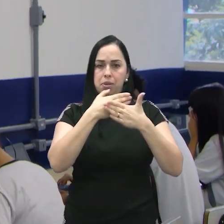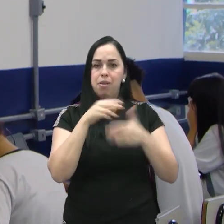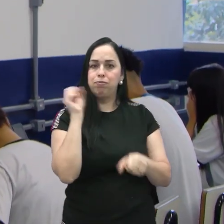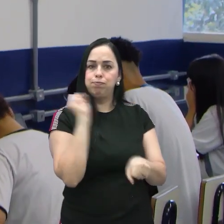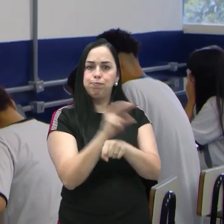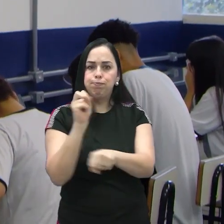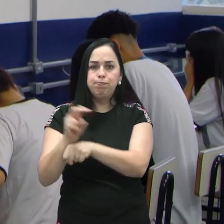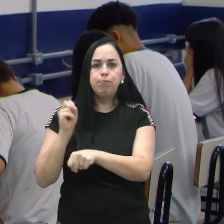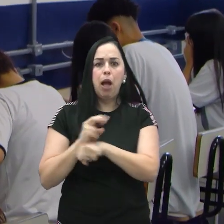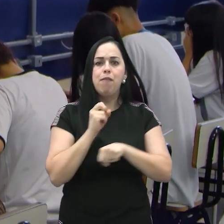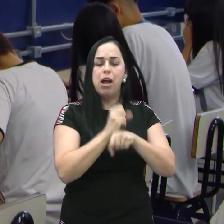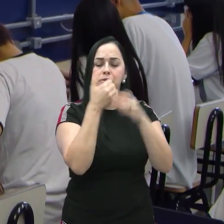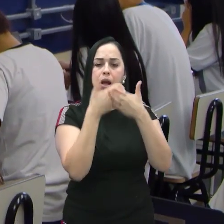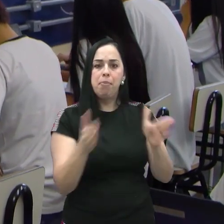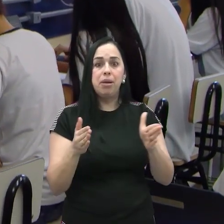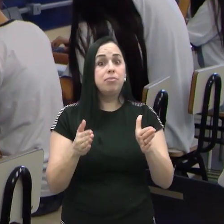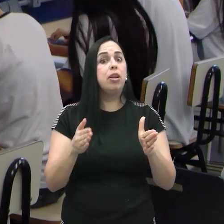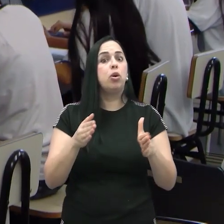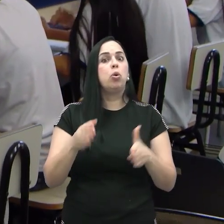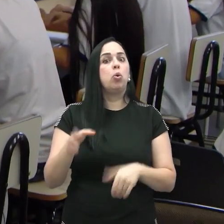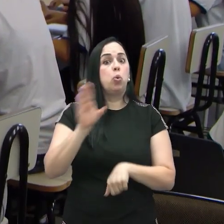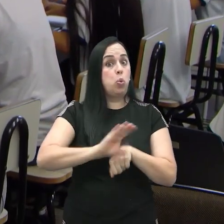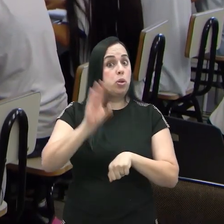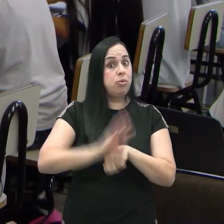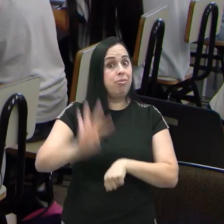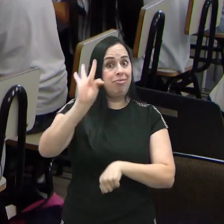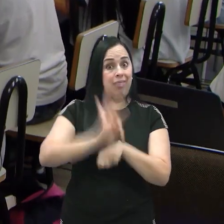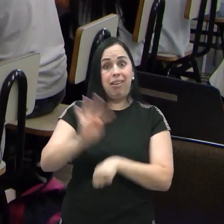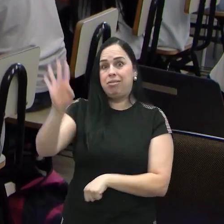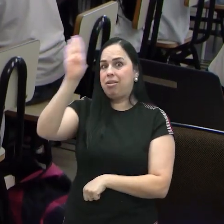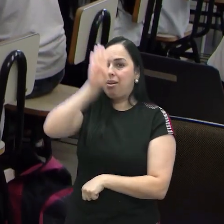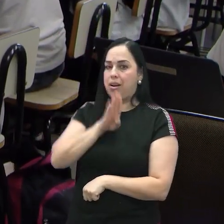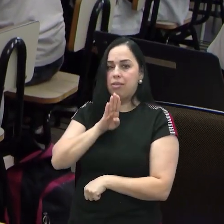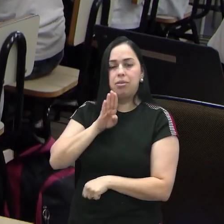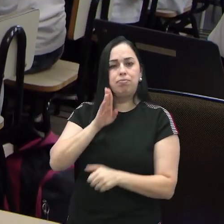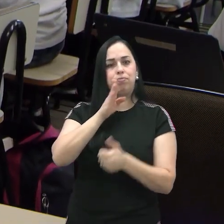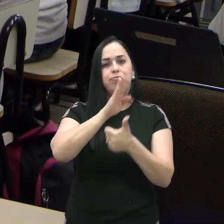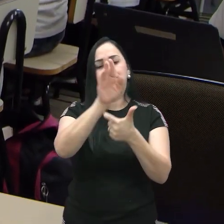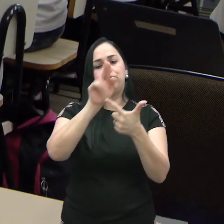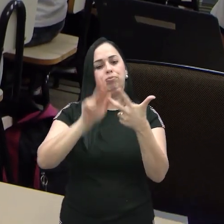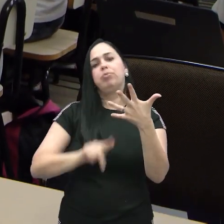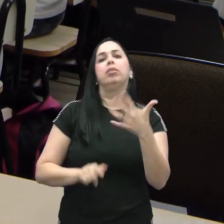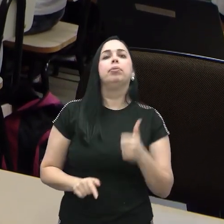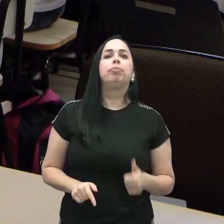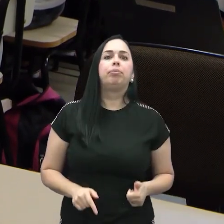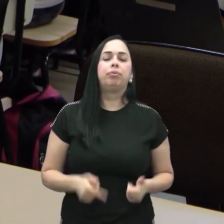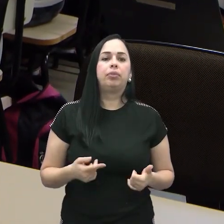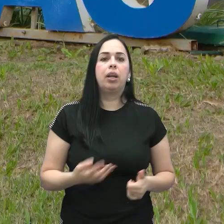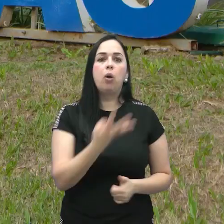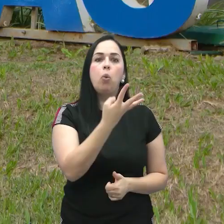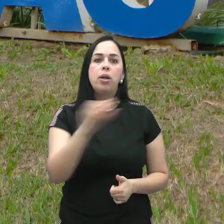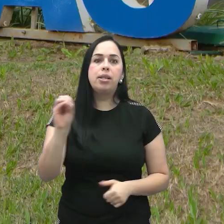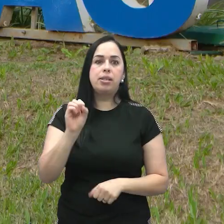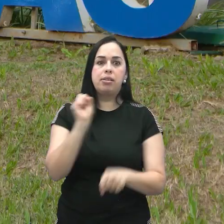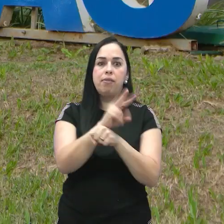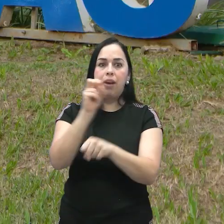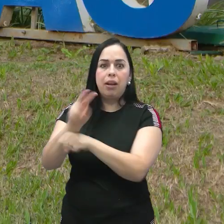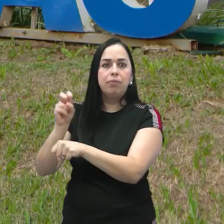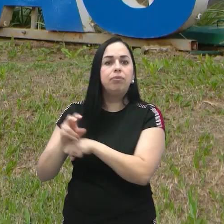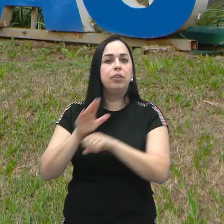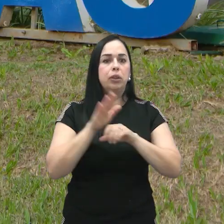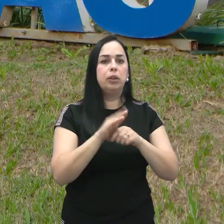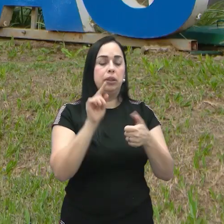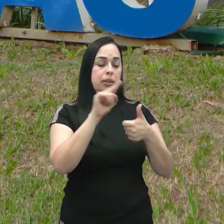está com inscrições abertas para o vestibulinho. São cursos técnicos gratuitos em diversas áreas. São